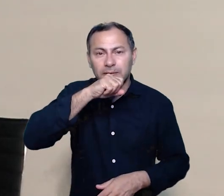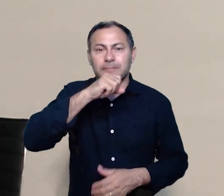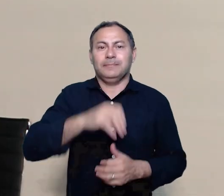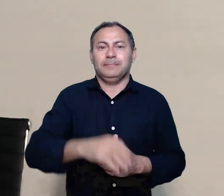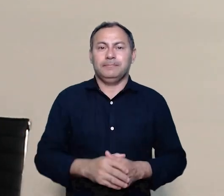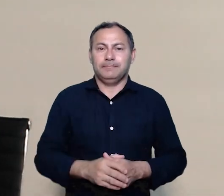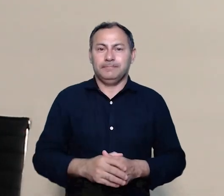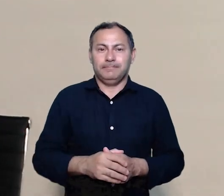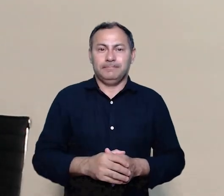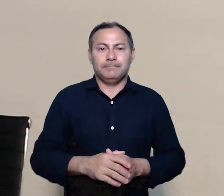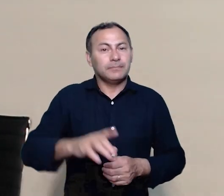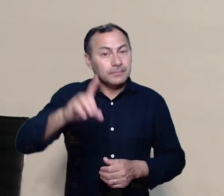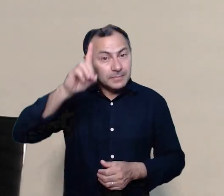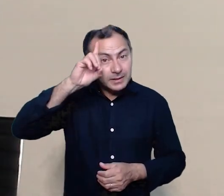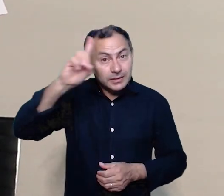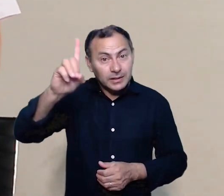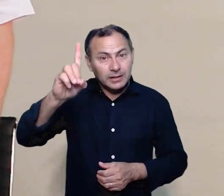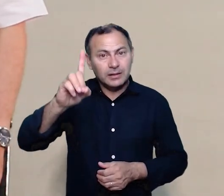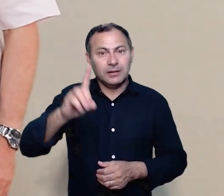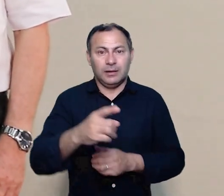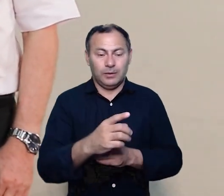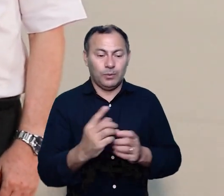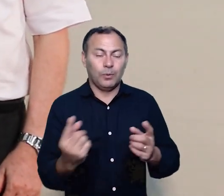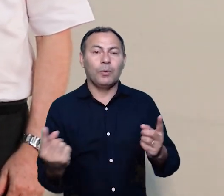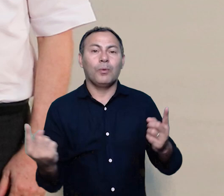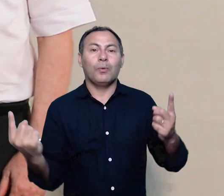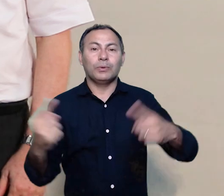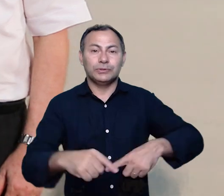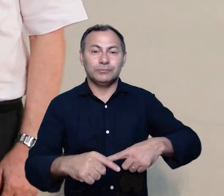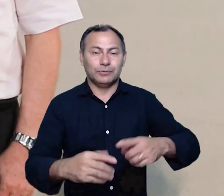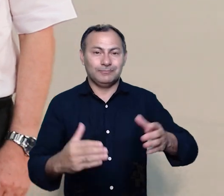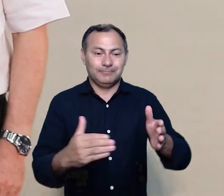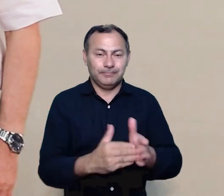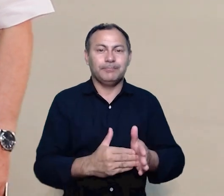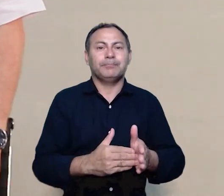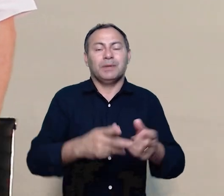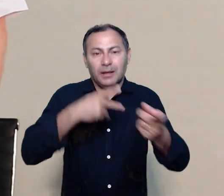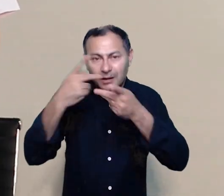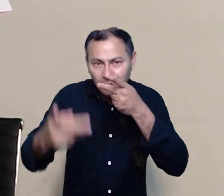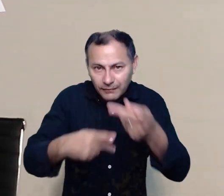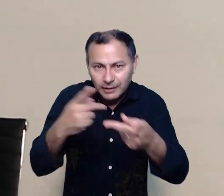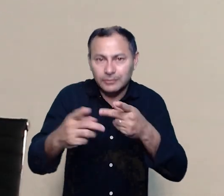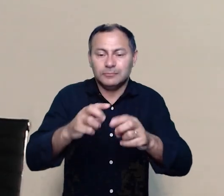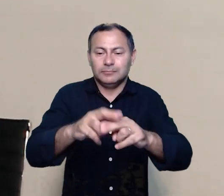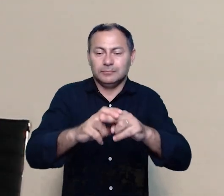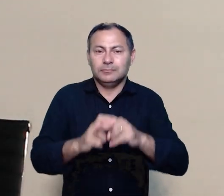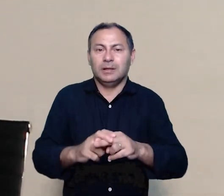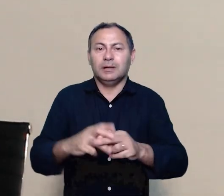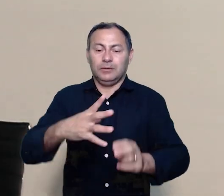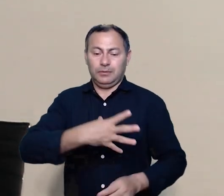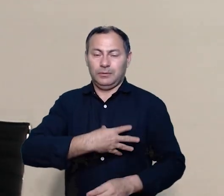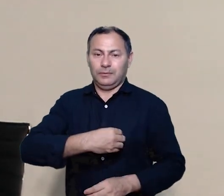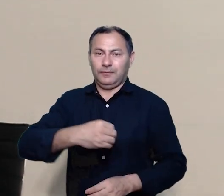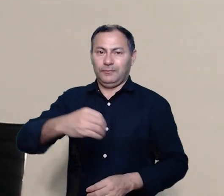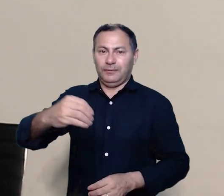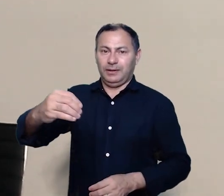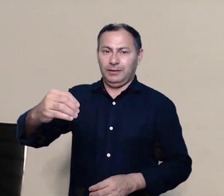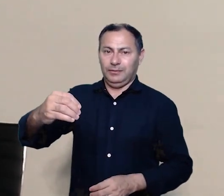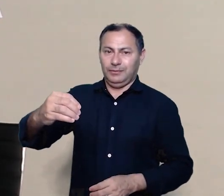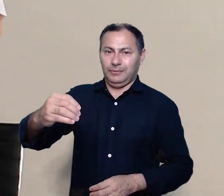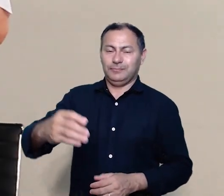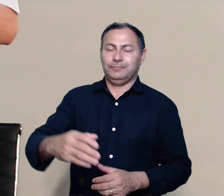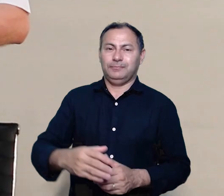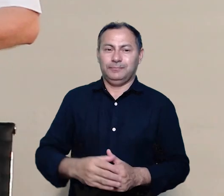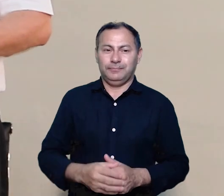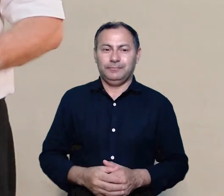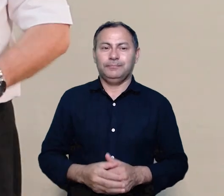pais. Nestes dias que são os últimos, falou-nos por meio do